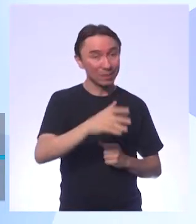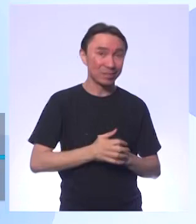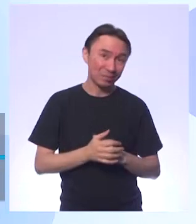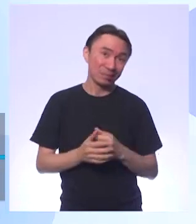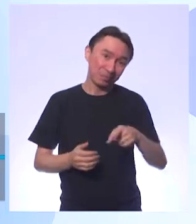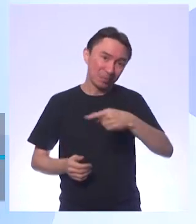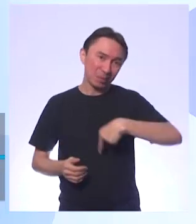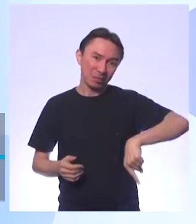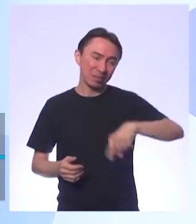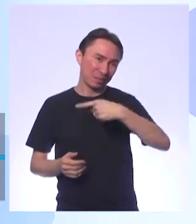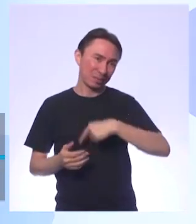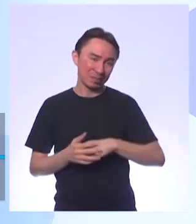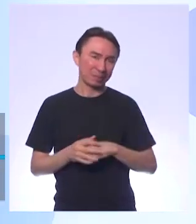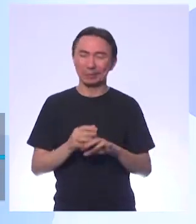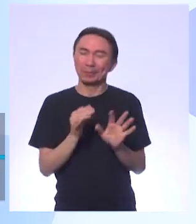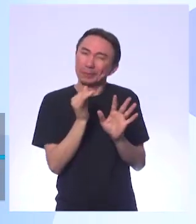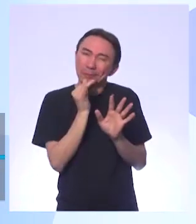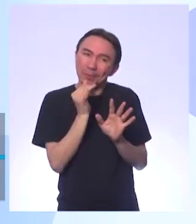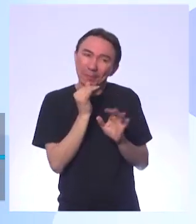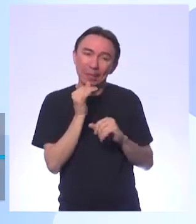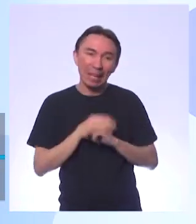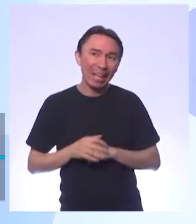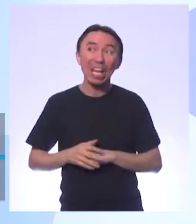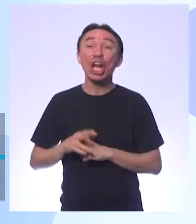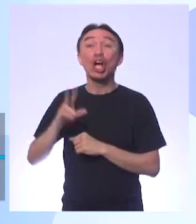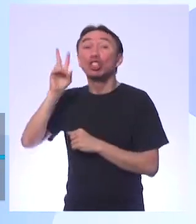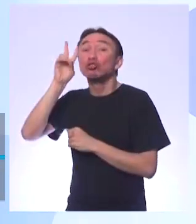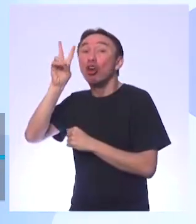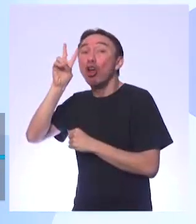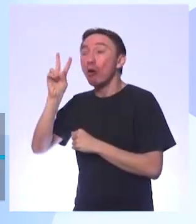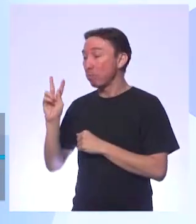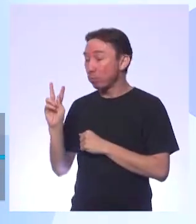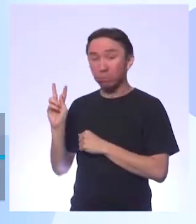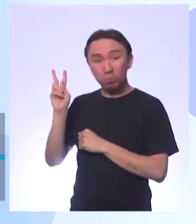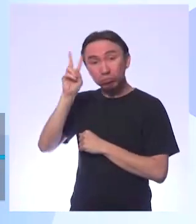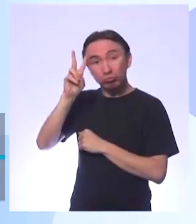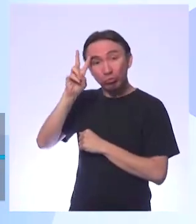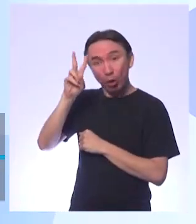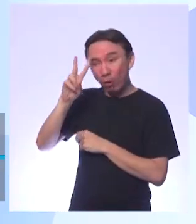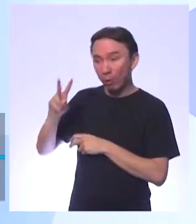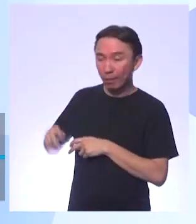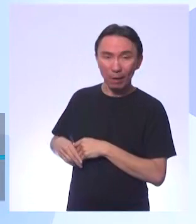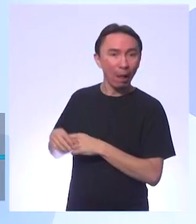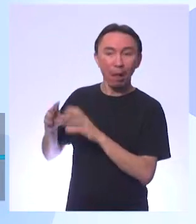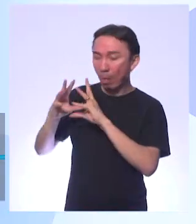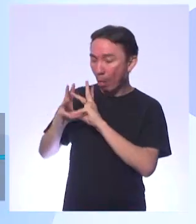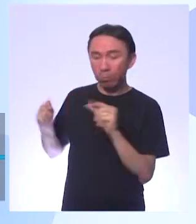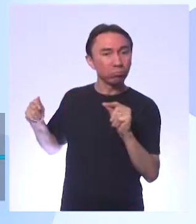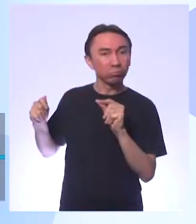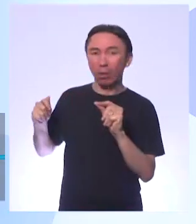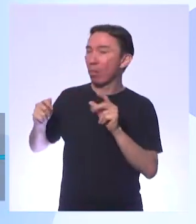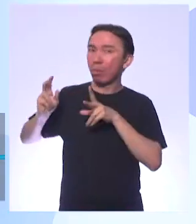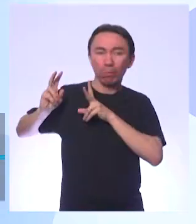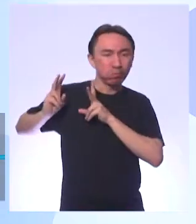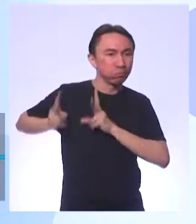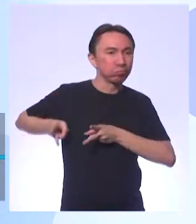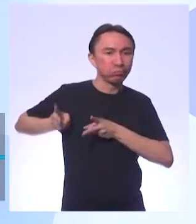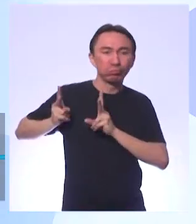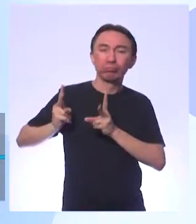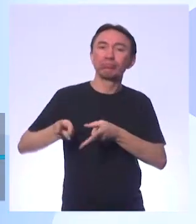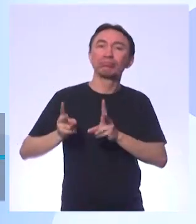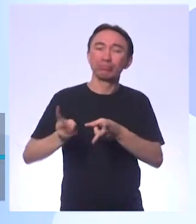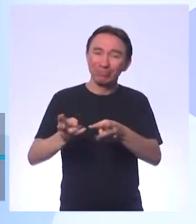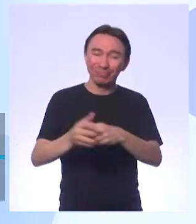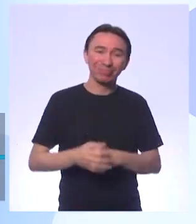ó, é uma permanência da história, né? Infelizmente, como tantas outras permanências, o trabalho infantil, essa